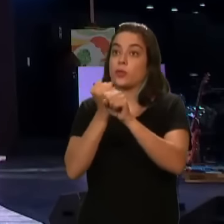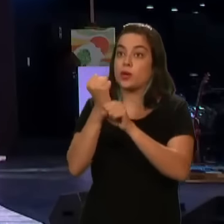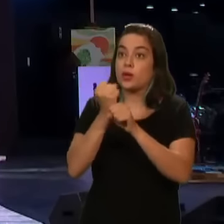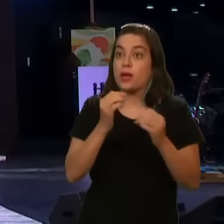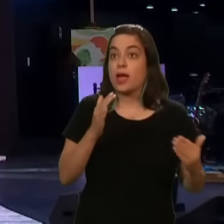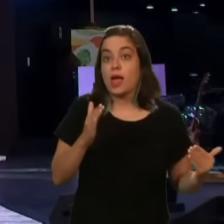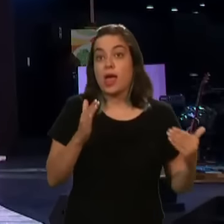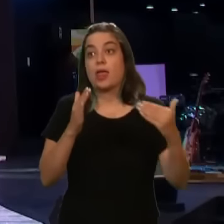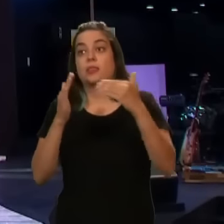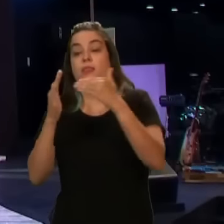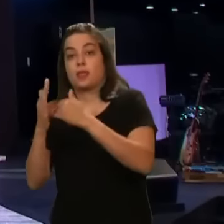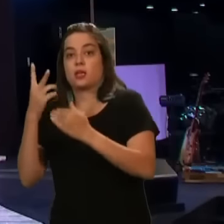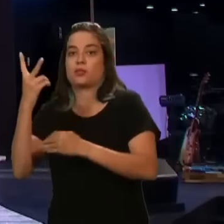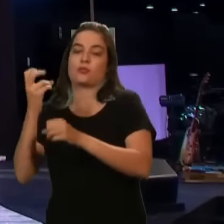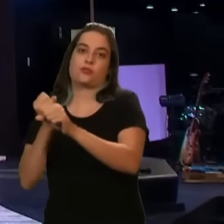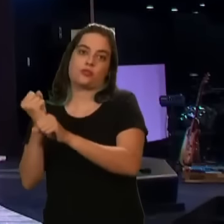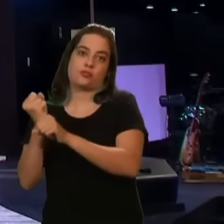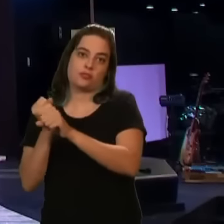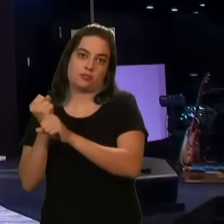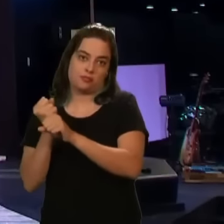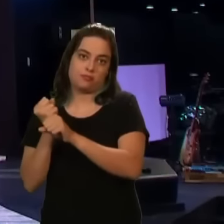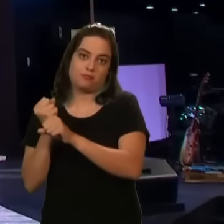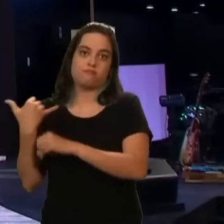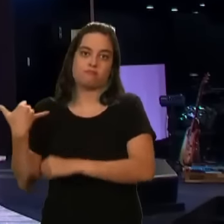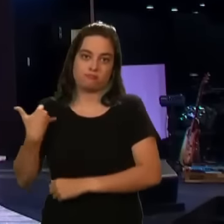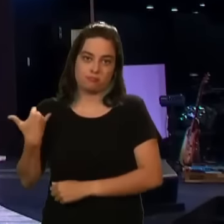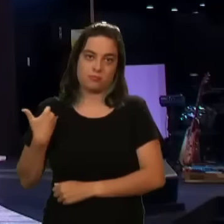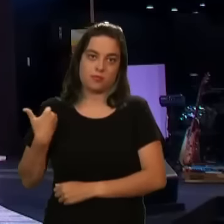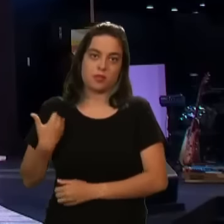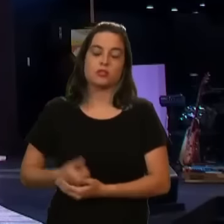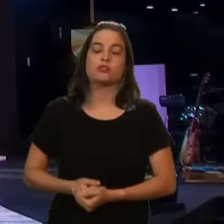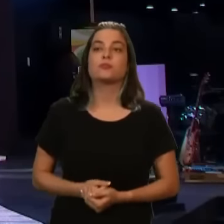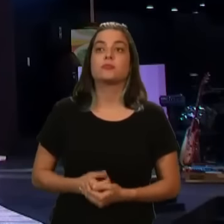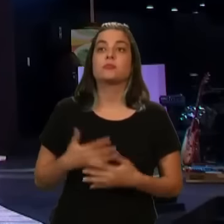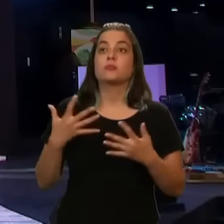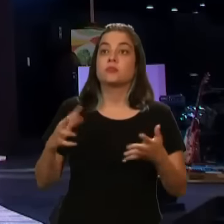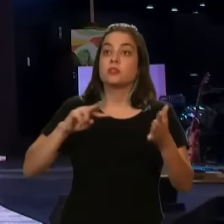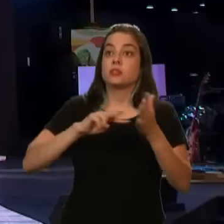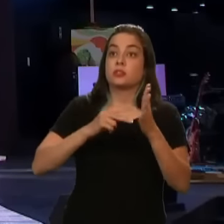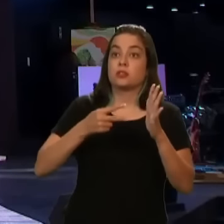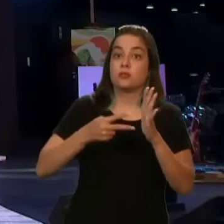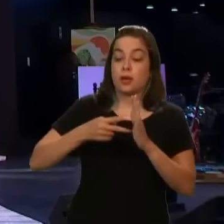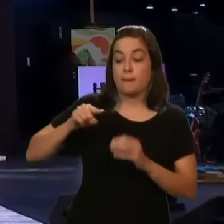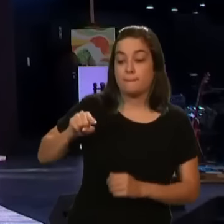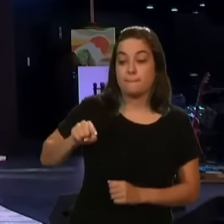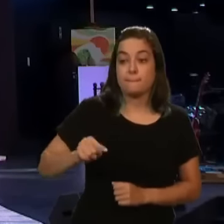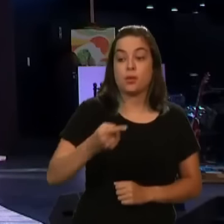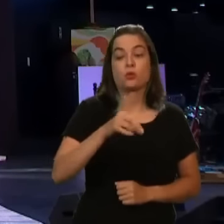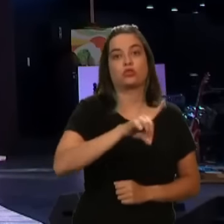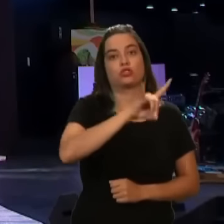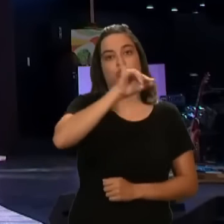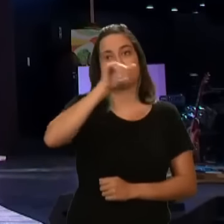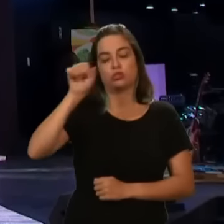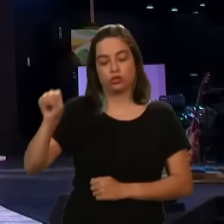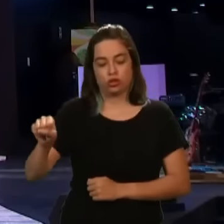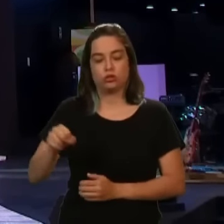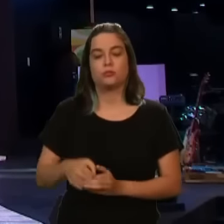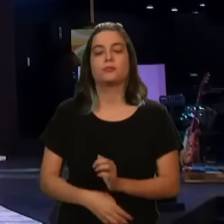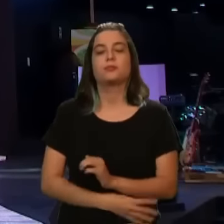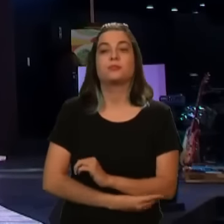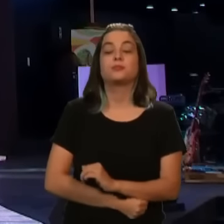mais 365 dias no segundo ano, que são iguais a 1000 dias. Se